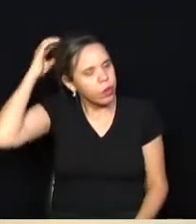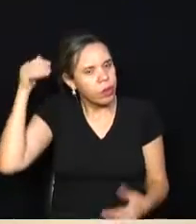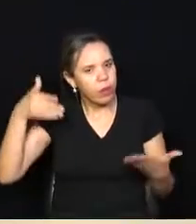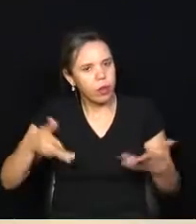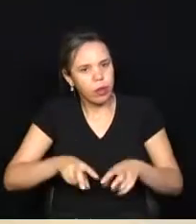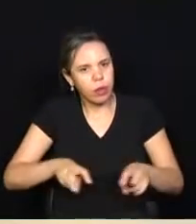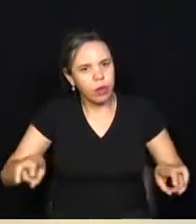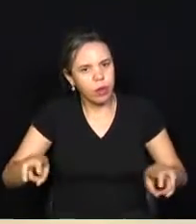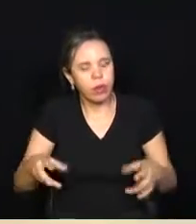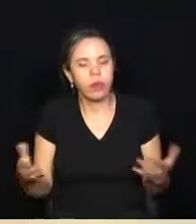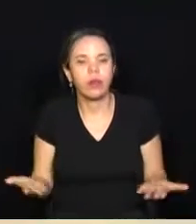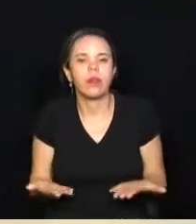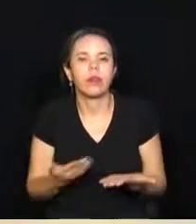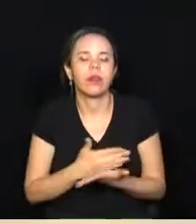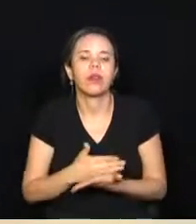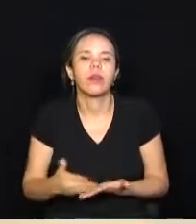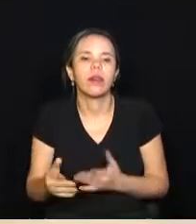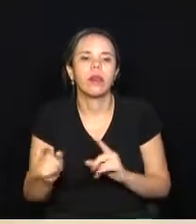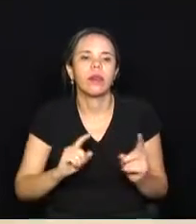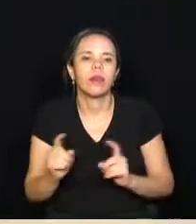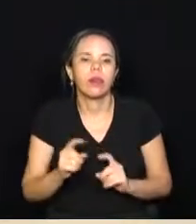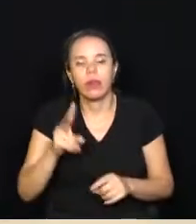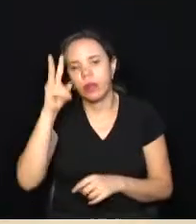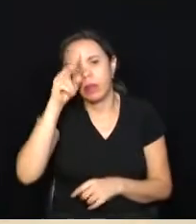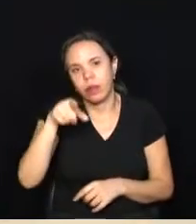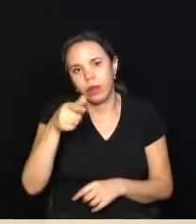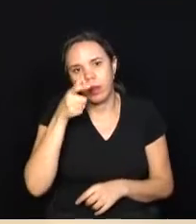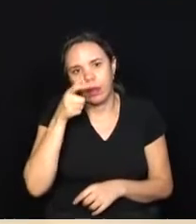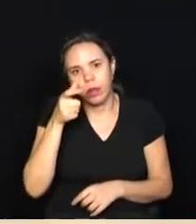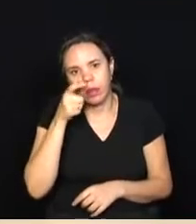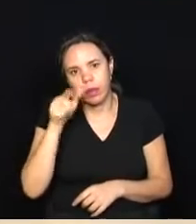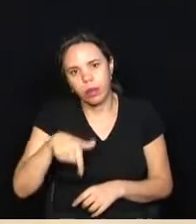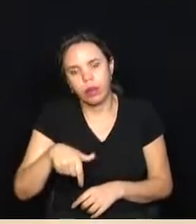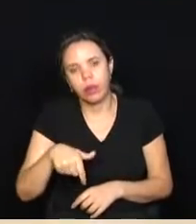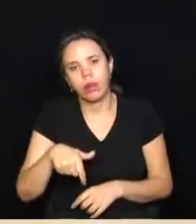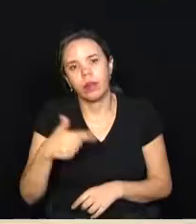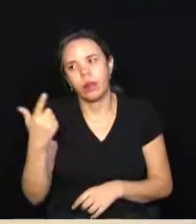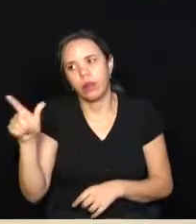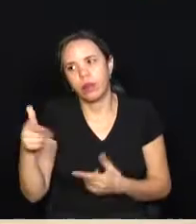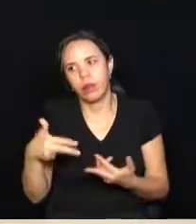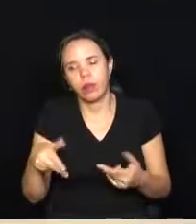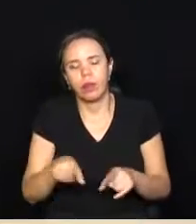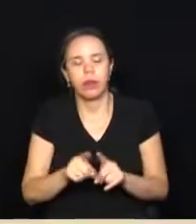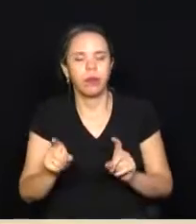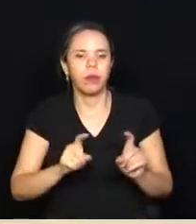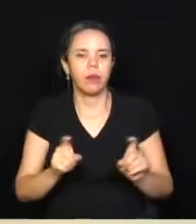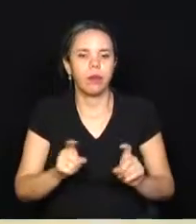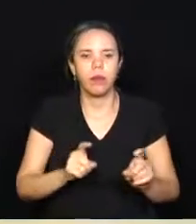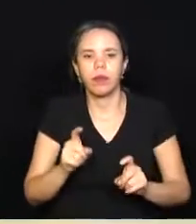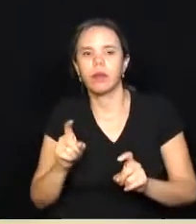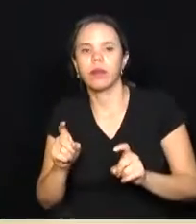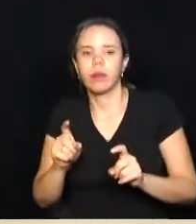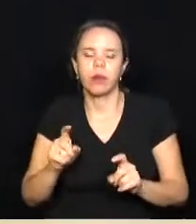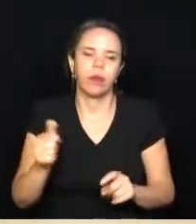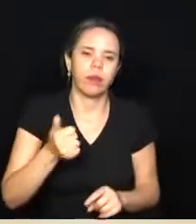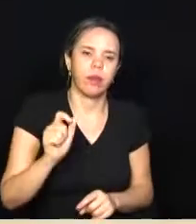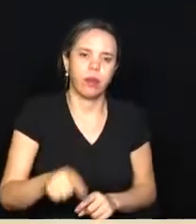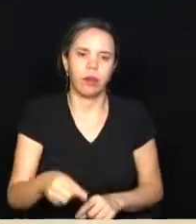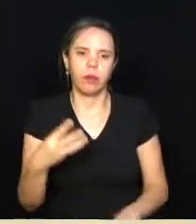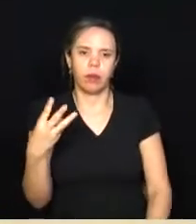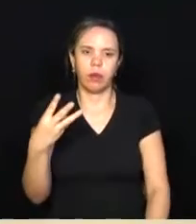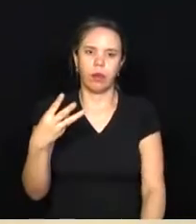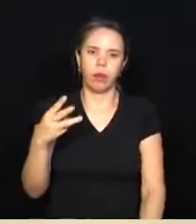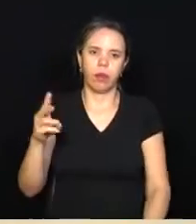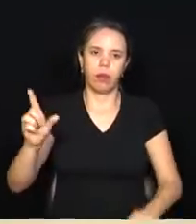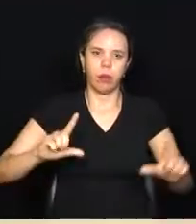aqui no plenário para dar início à reunião. Lembrando que você acompanha essas e outras reuniões pelos canais 11.3 da